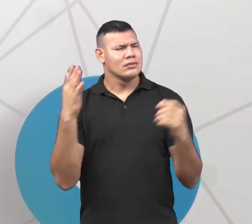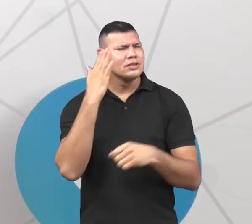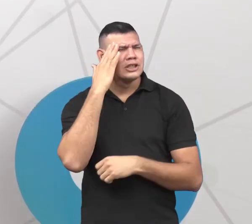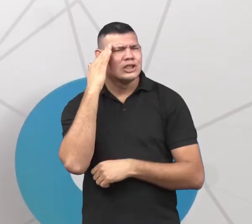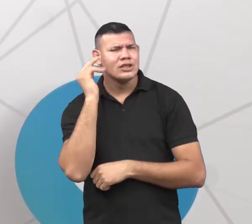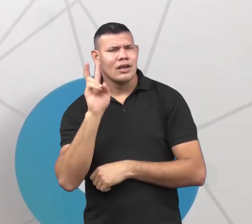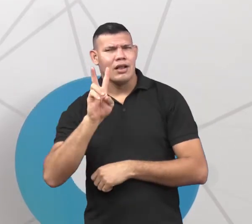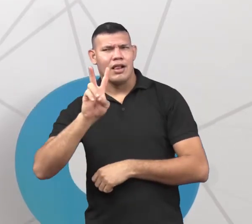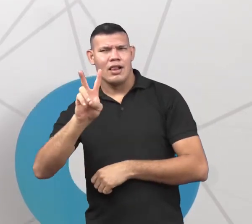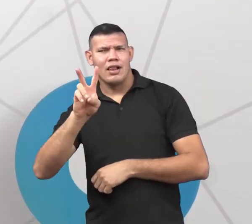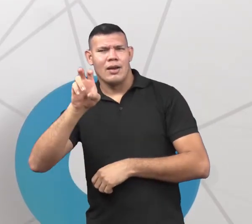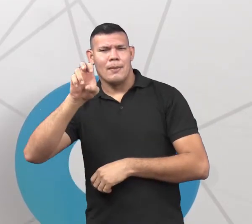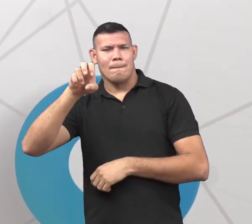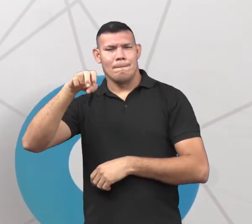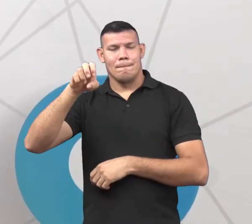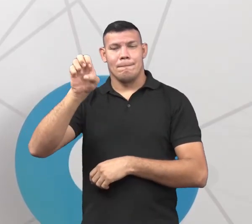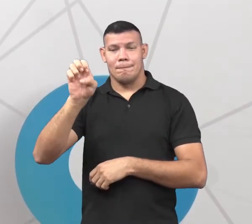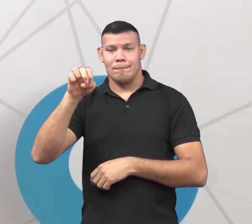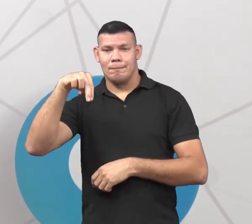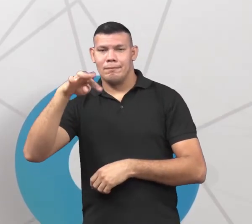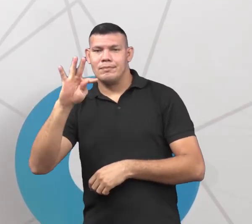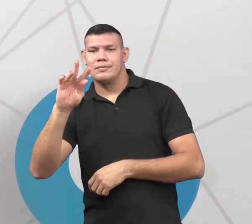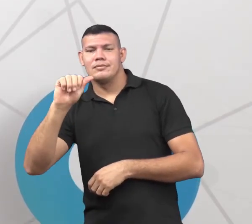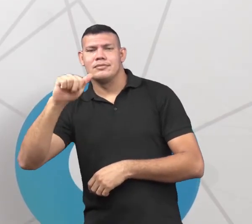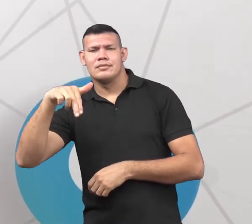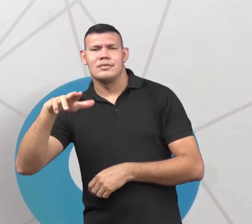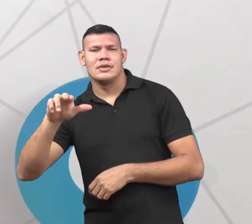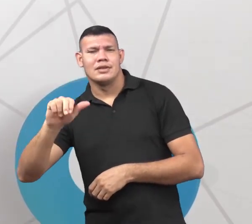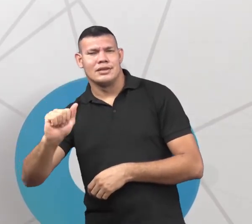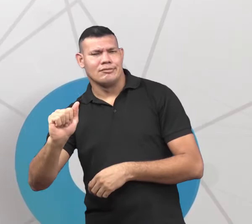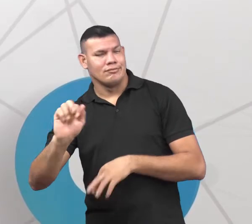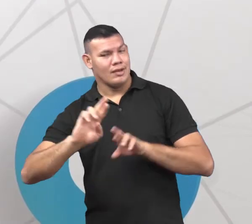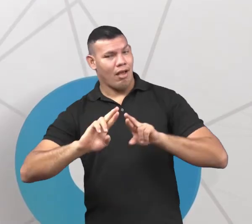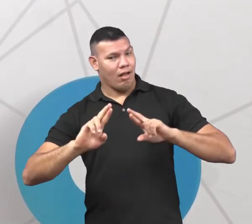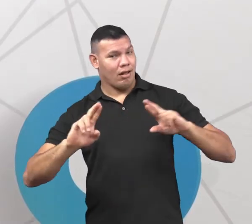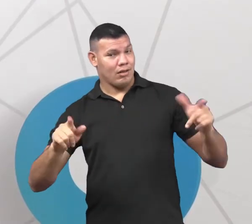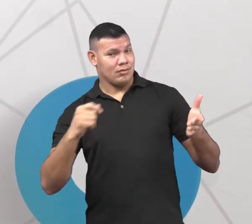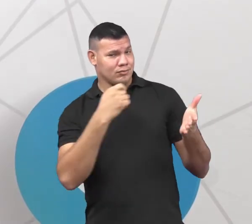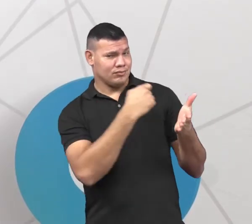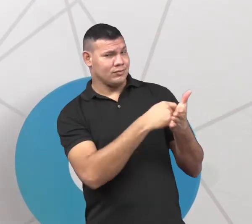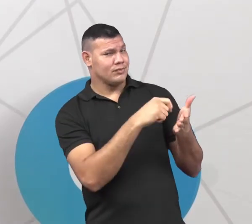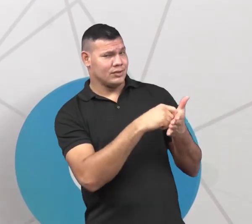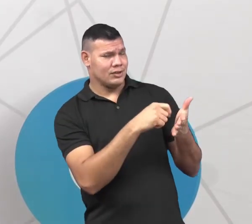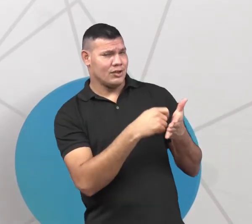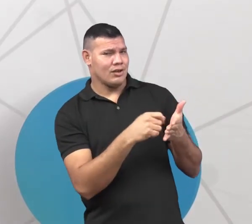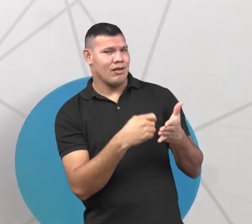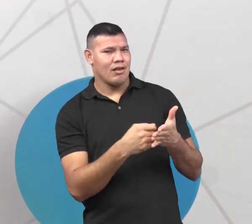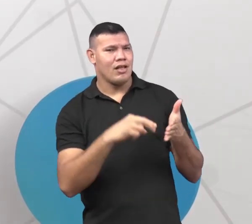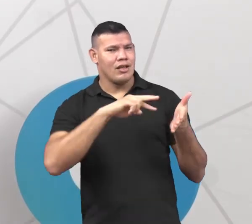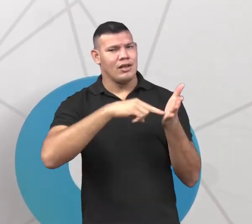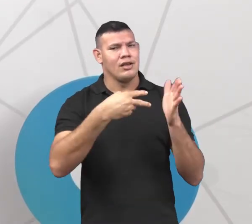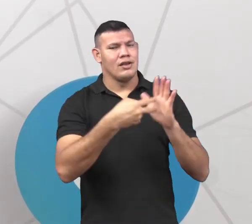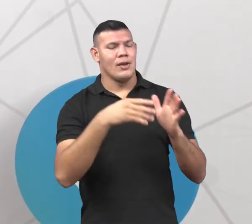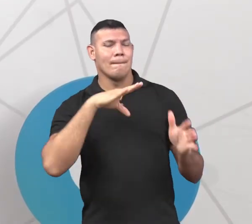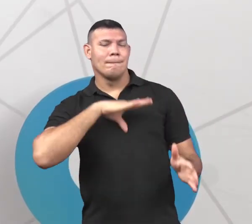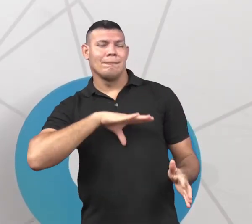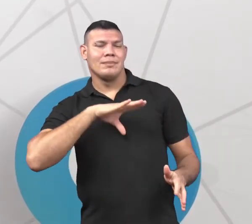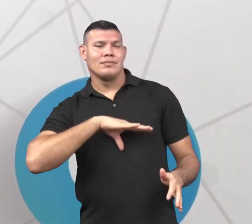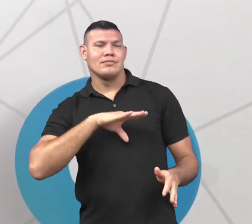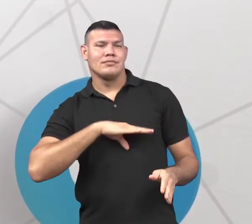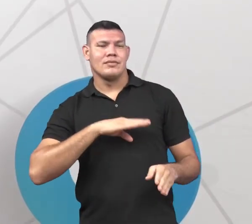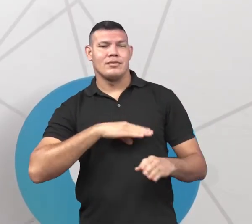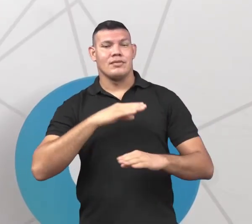é ventana em espanhol? É uma palavrinha que é um pouco diferente, mas é bem comum para nós. É a nossa janela, certo? Por